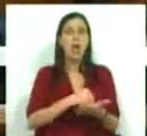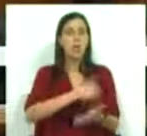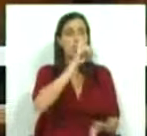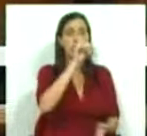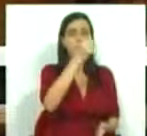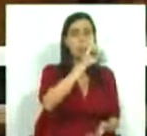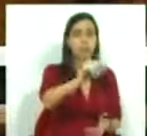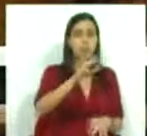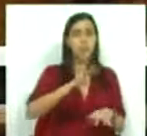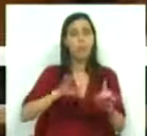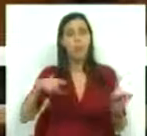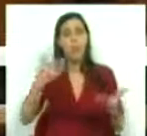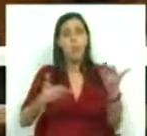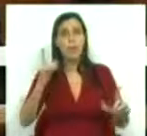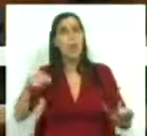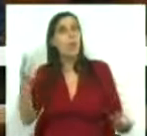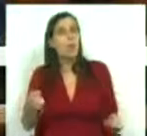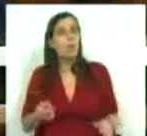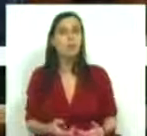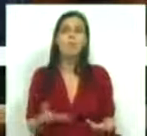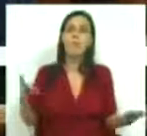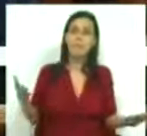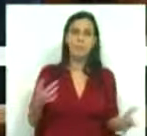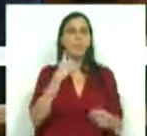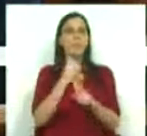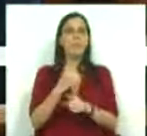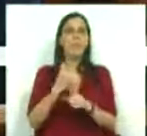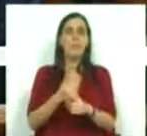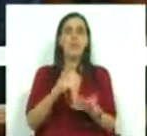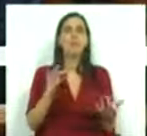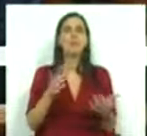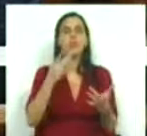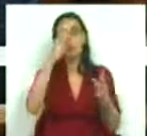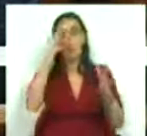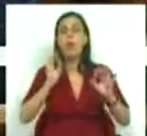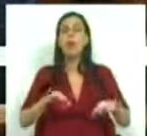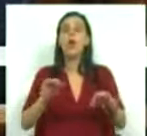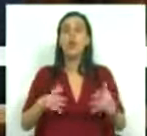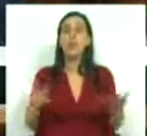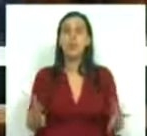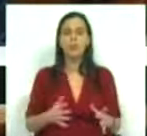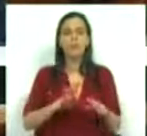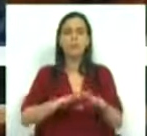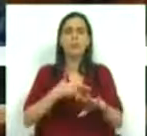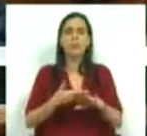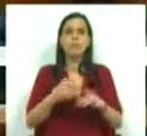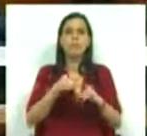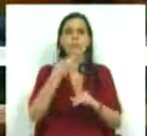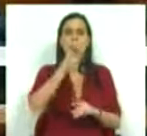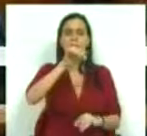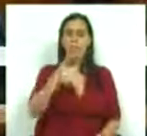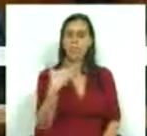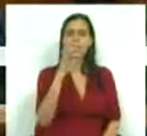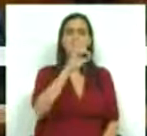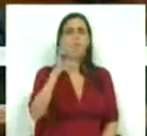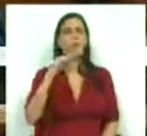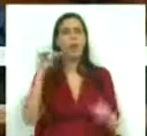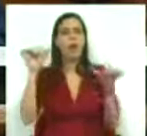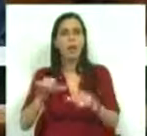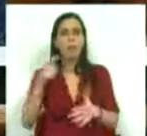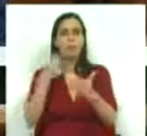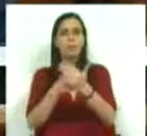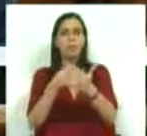mais elevados face aos demais? E o mesmo se não conclui do agravamento em 7,5%